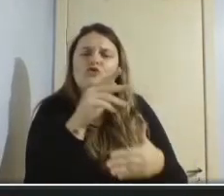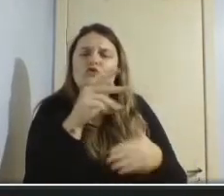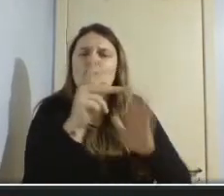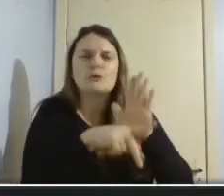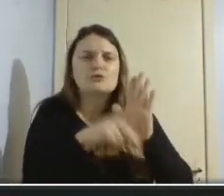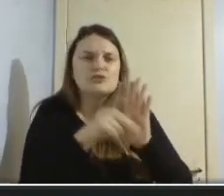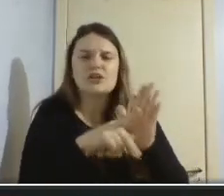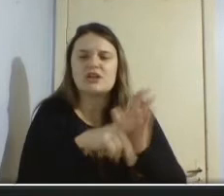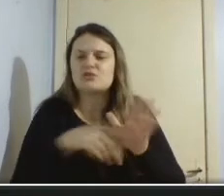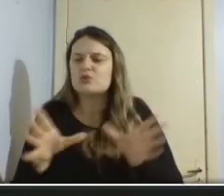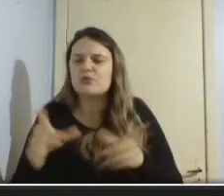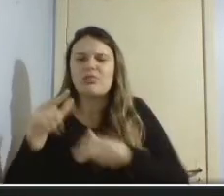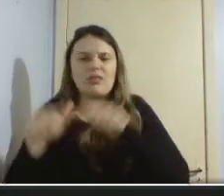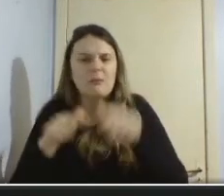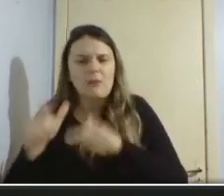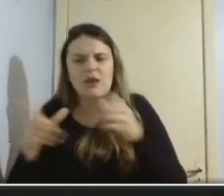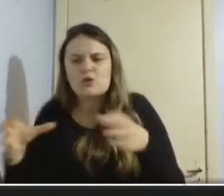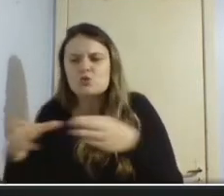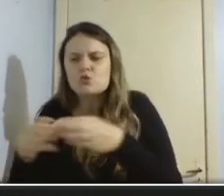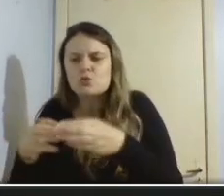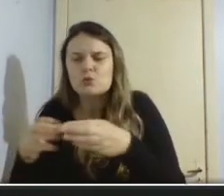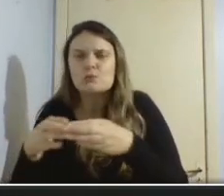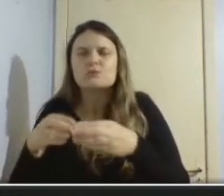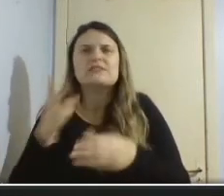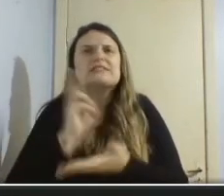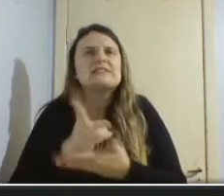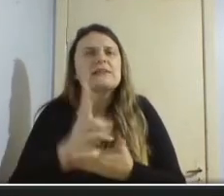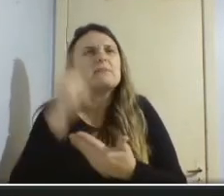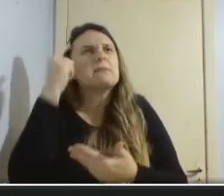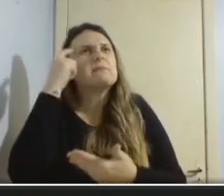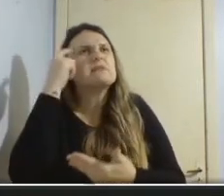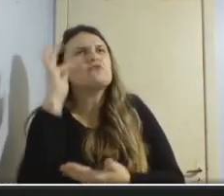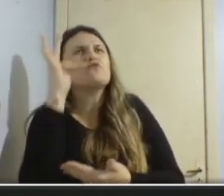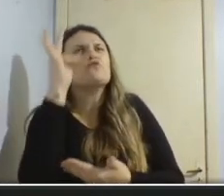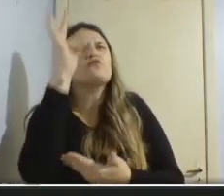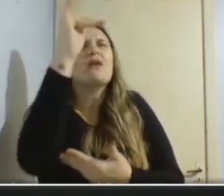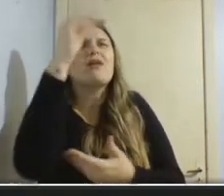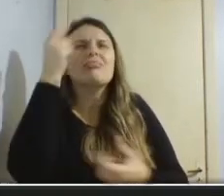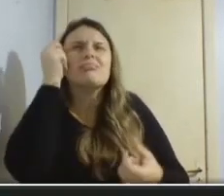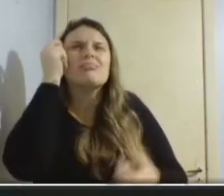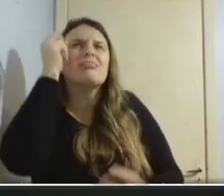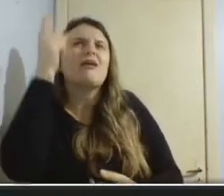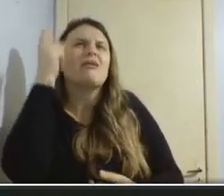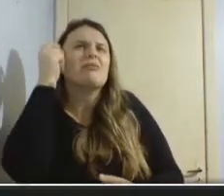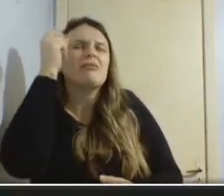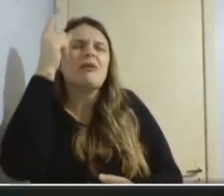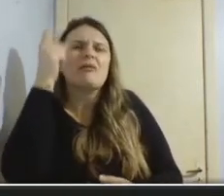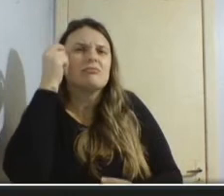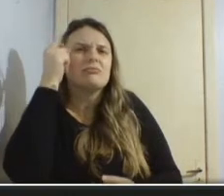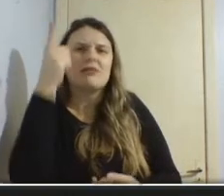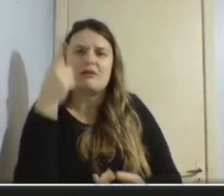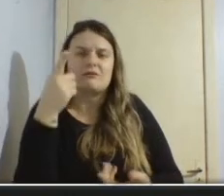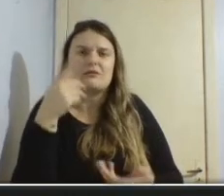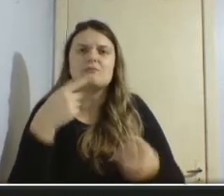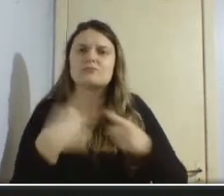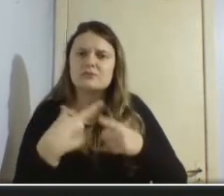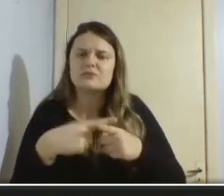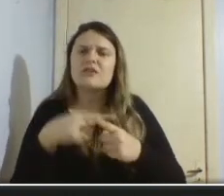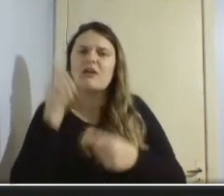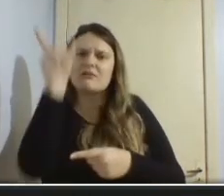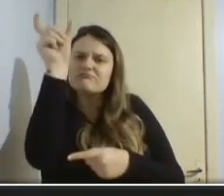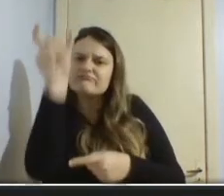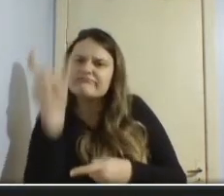inspirado, né, na visão mais criativa do ser humano como um protagonista do processo de desenvolvimento com